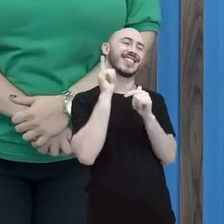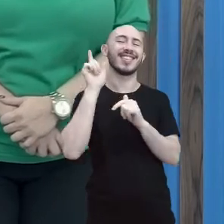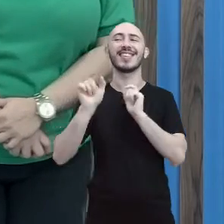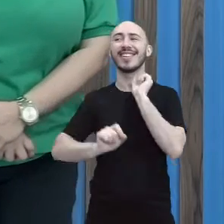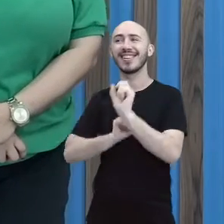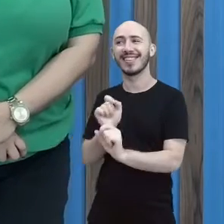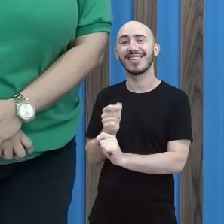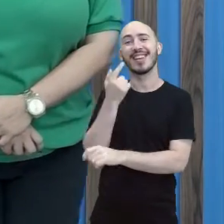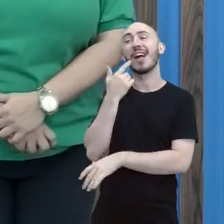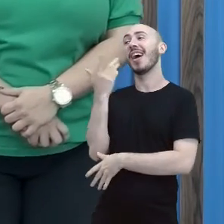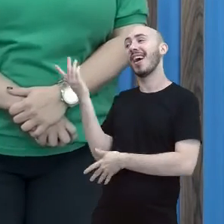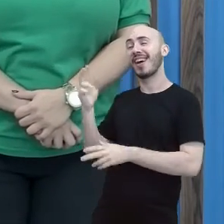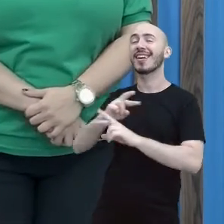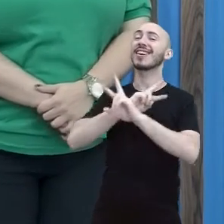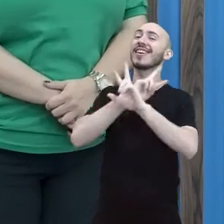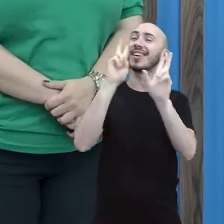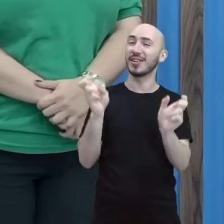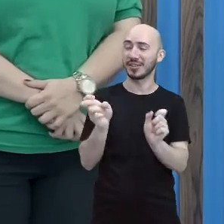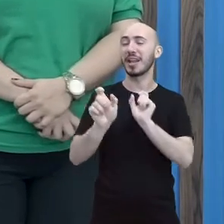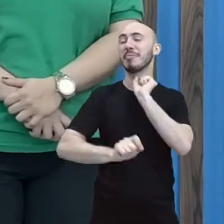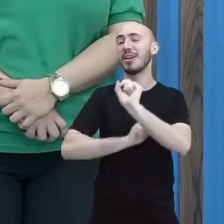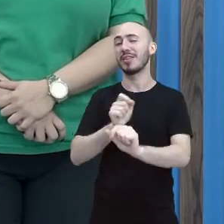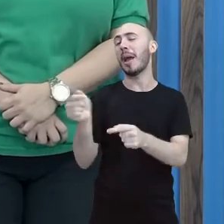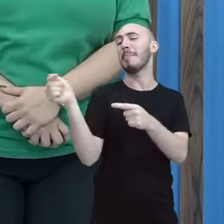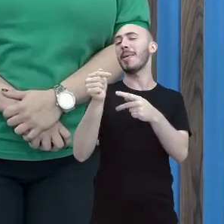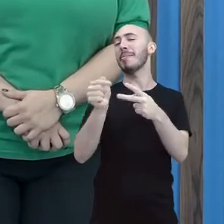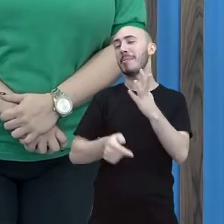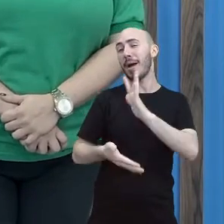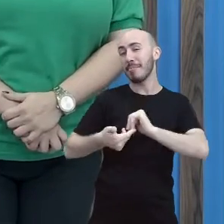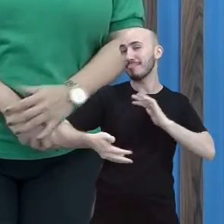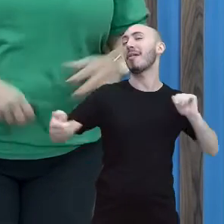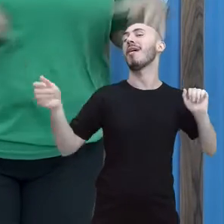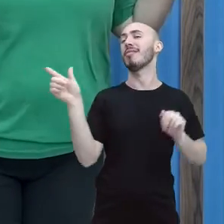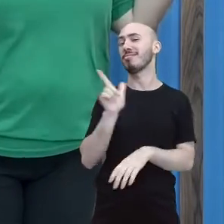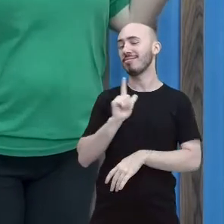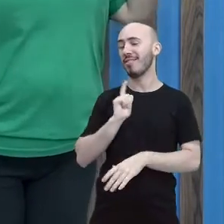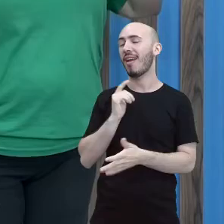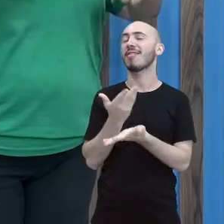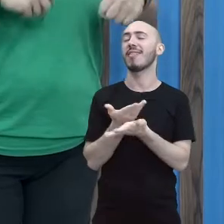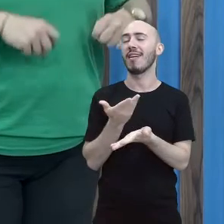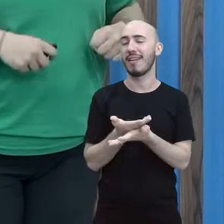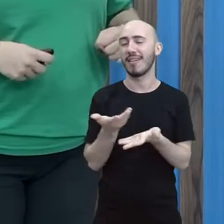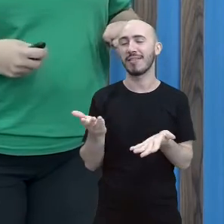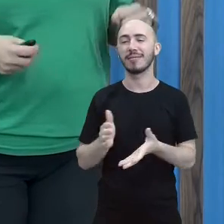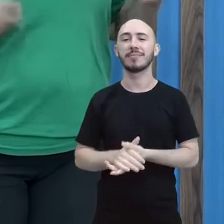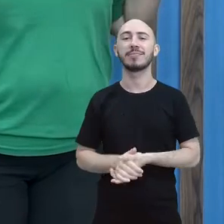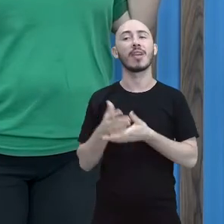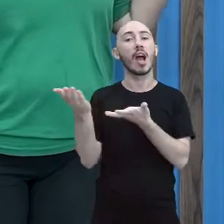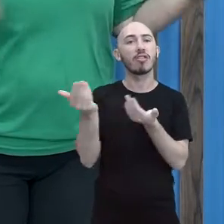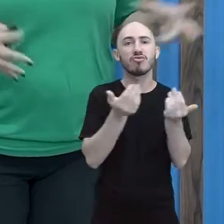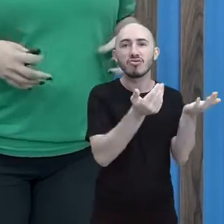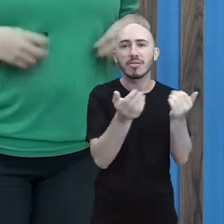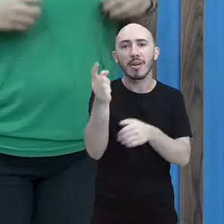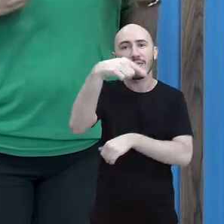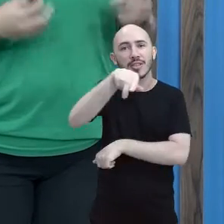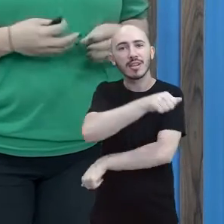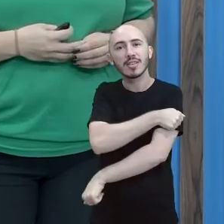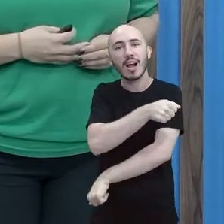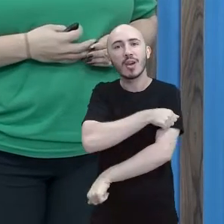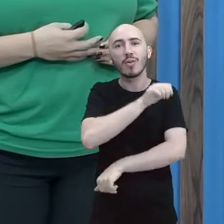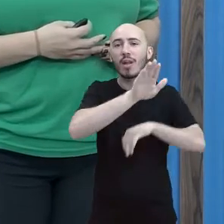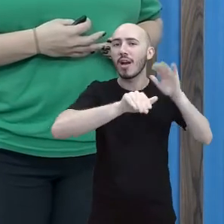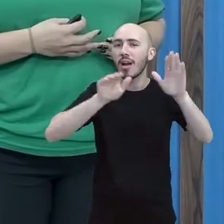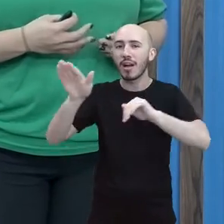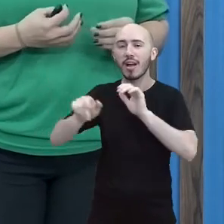vamos falar desses babados todos, né, professora Vanessa? Professora, vamos chamar esses alunos para participar da nossa plataforma,